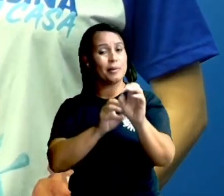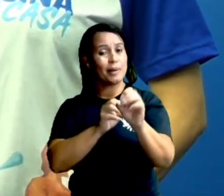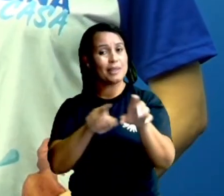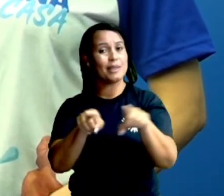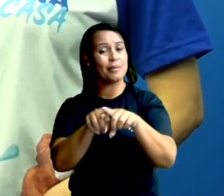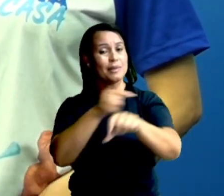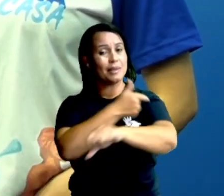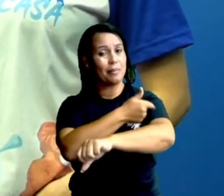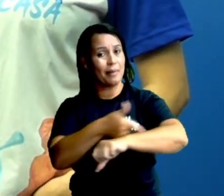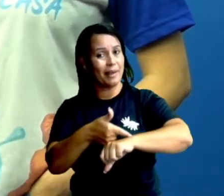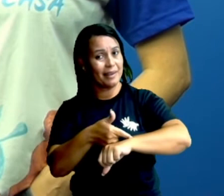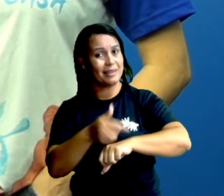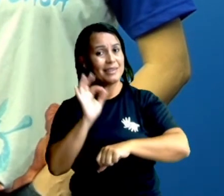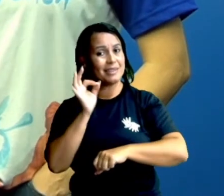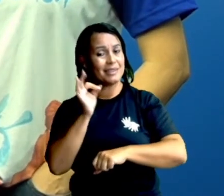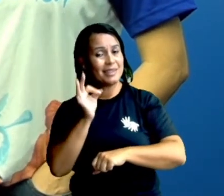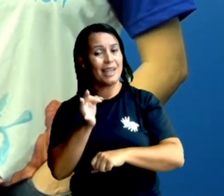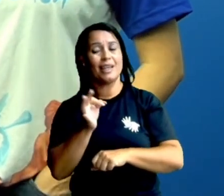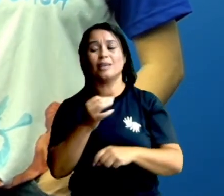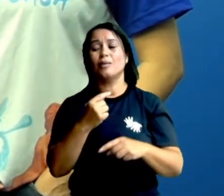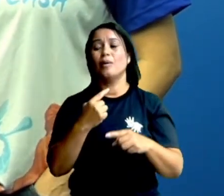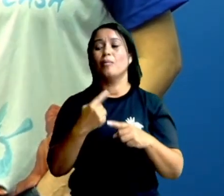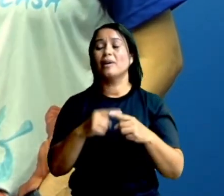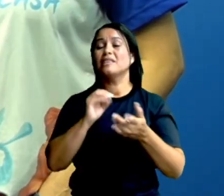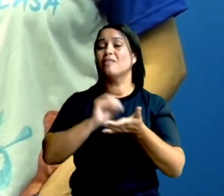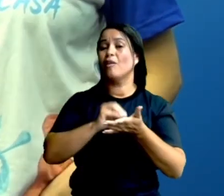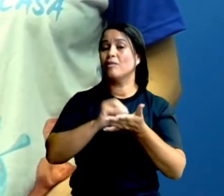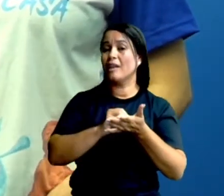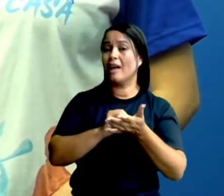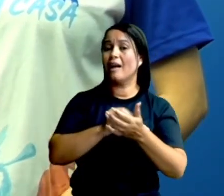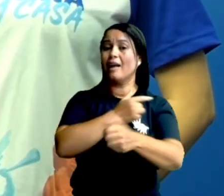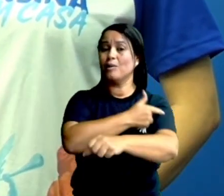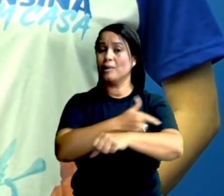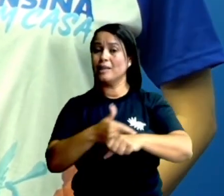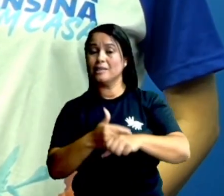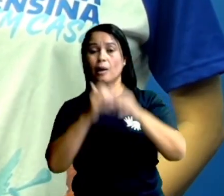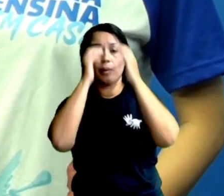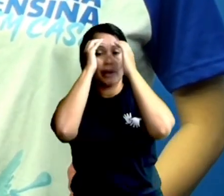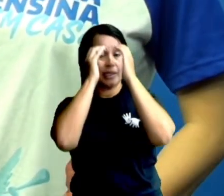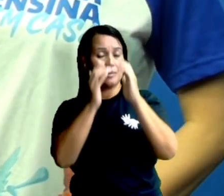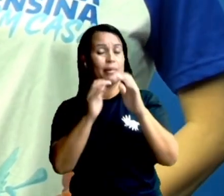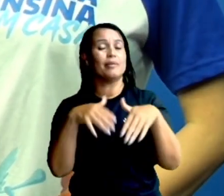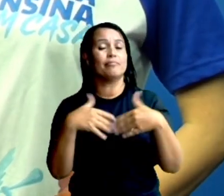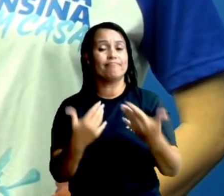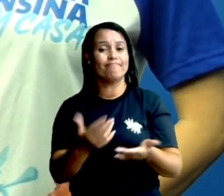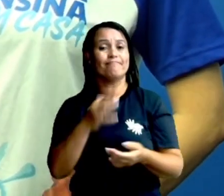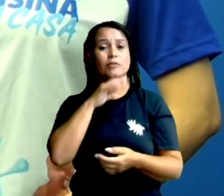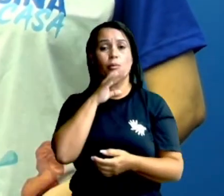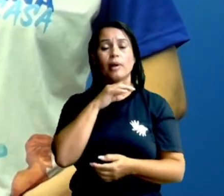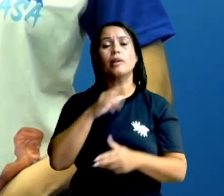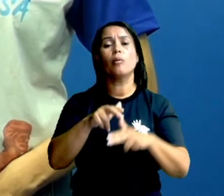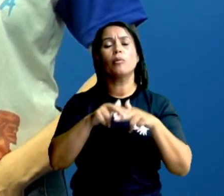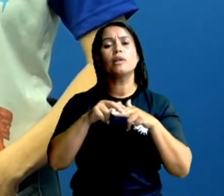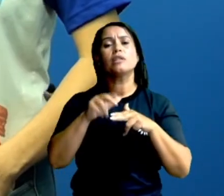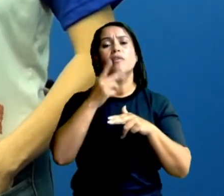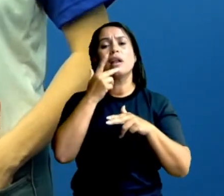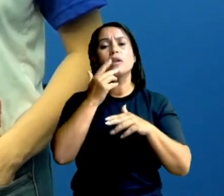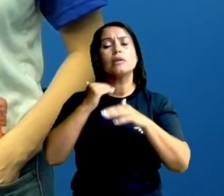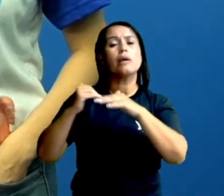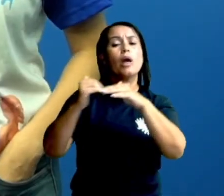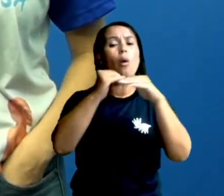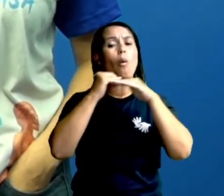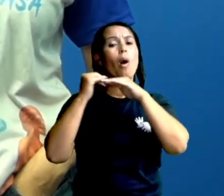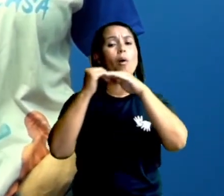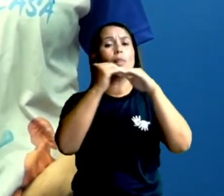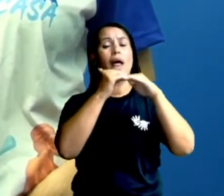tá? Sem isso, a gente seguimos aí com essa reflexão, tá? De igualdade de